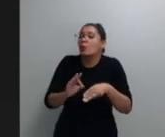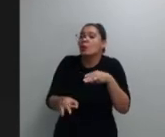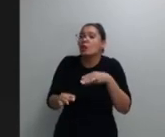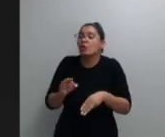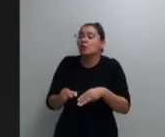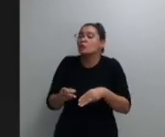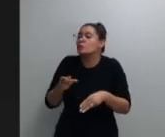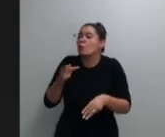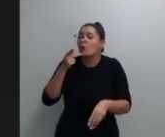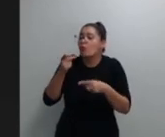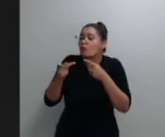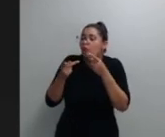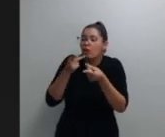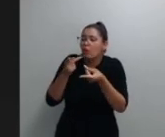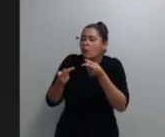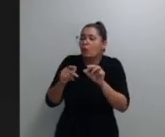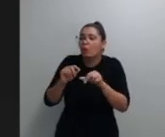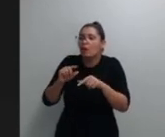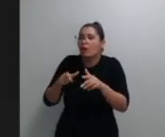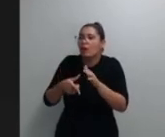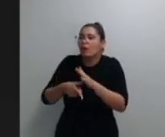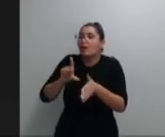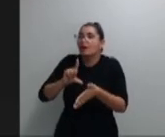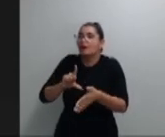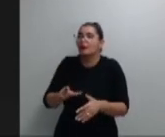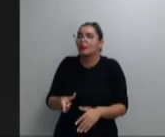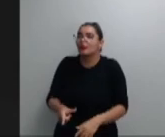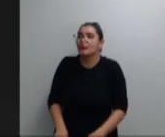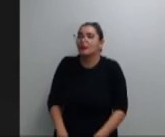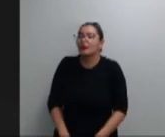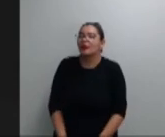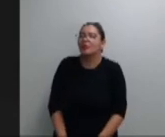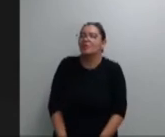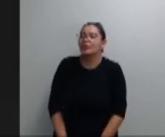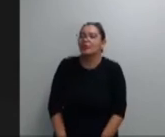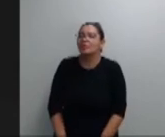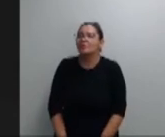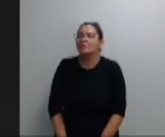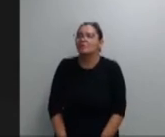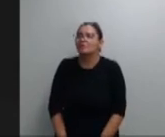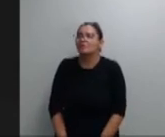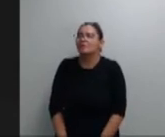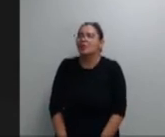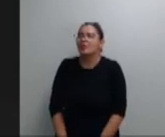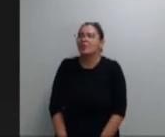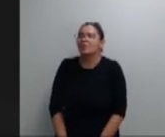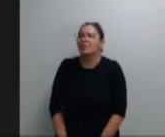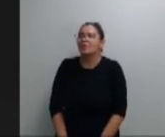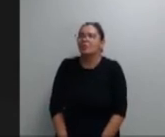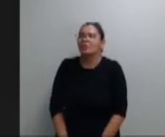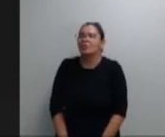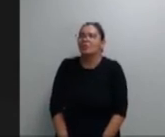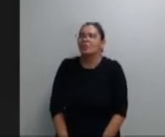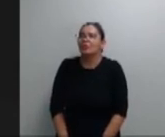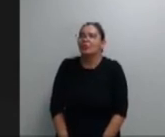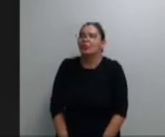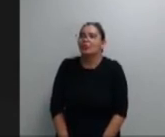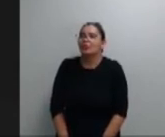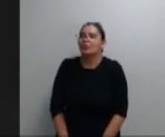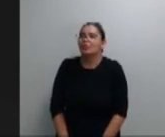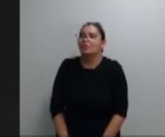destacou lá do ministro Gurgel tem algum que é pra ficar vencido apenas ou não ministro Napoleão tem